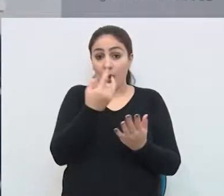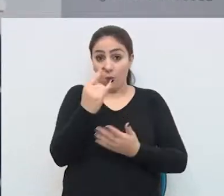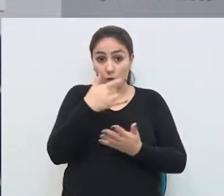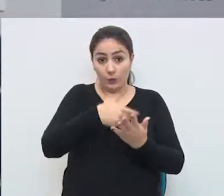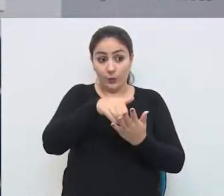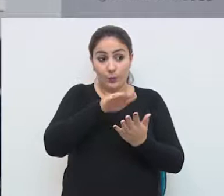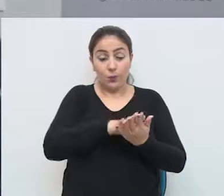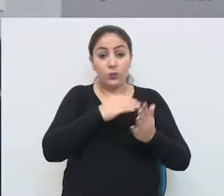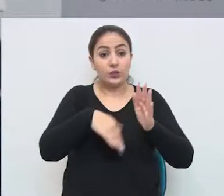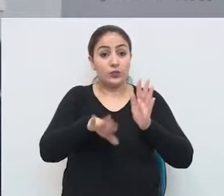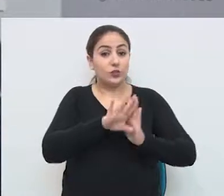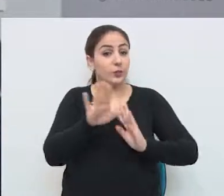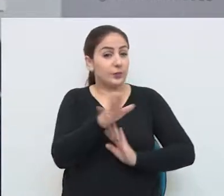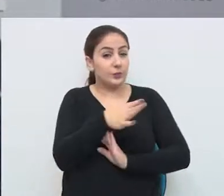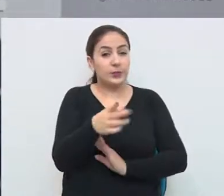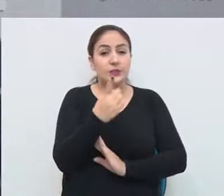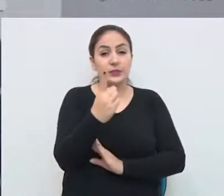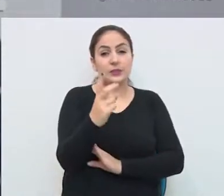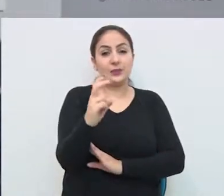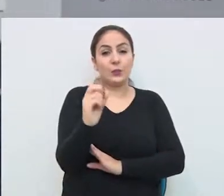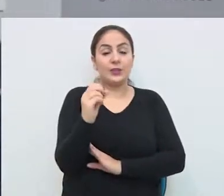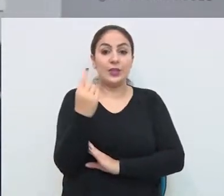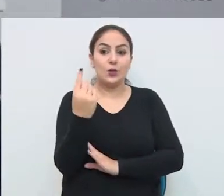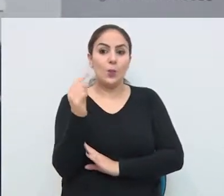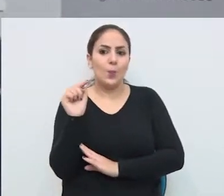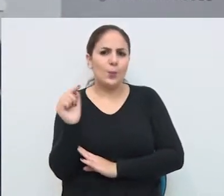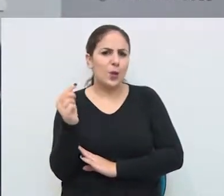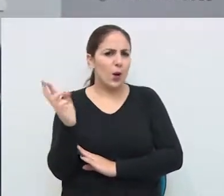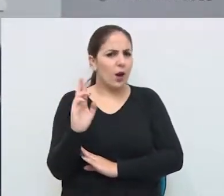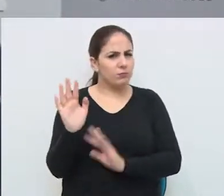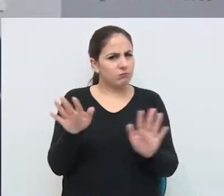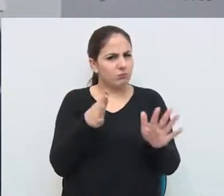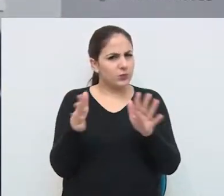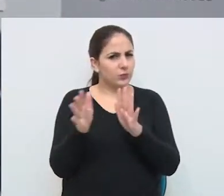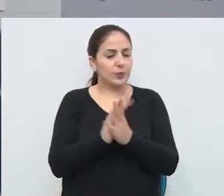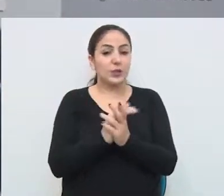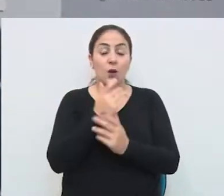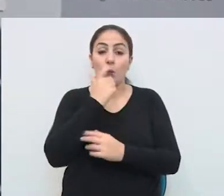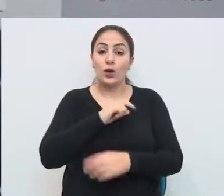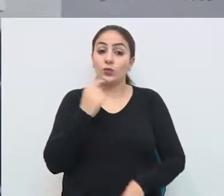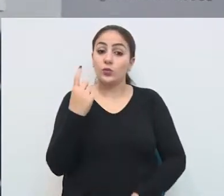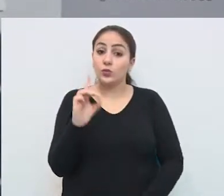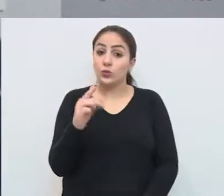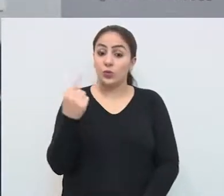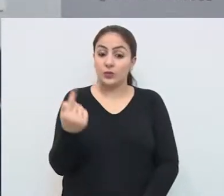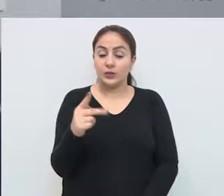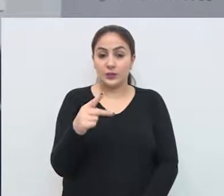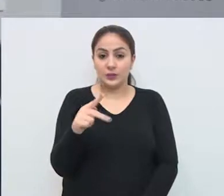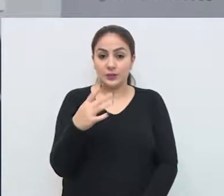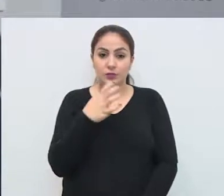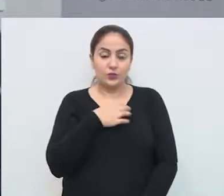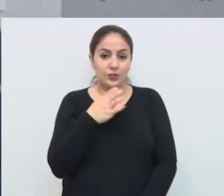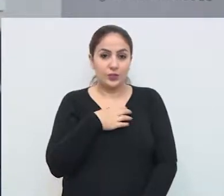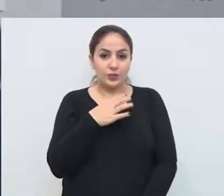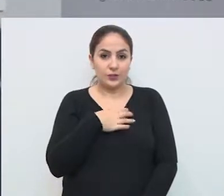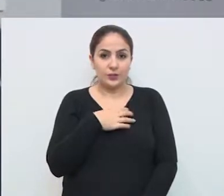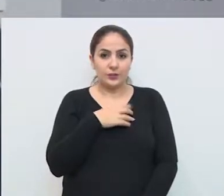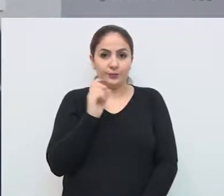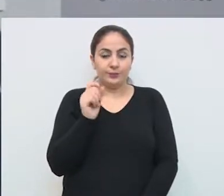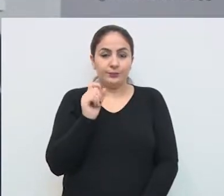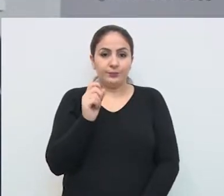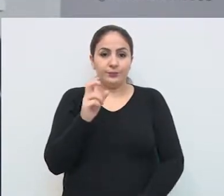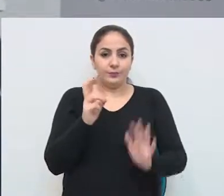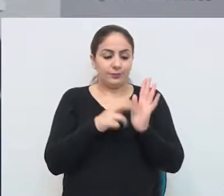a última multa vai chegar em torno de R$ 151 mil, mais ou menos. Eu acho que é só dessa forma que